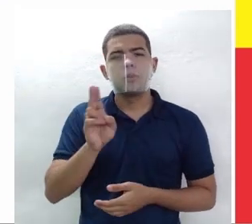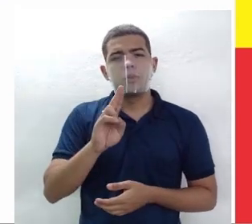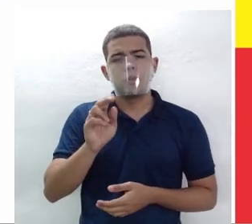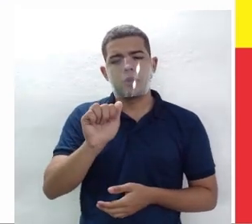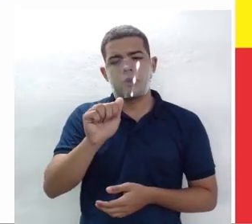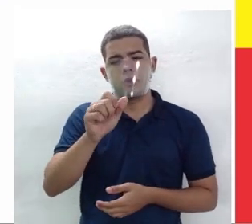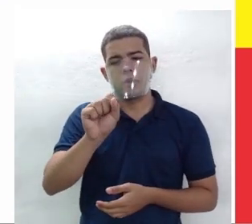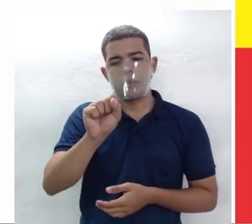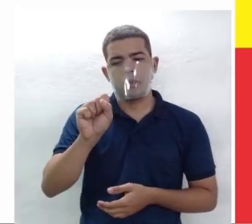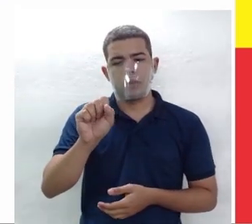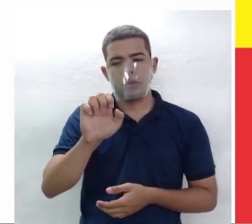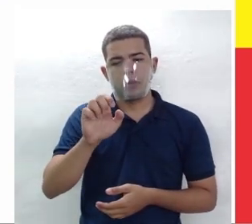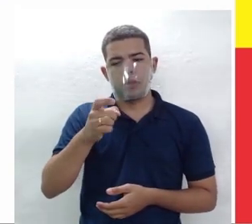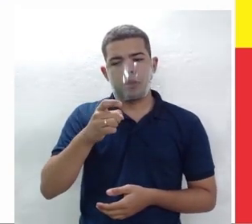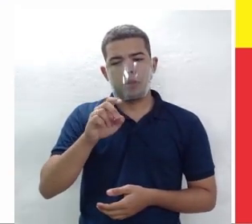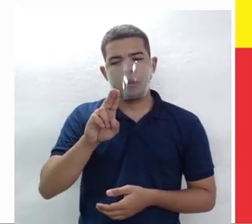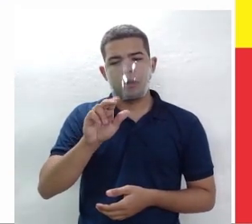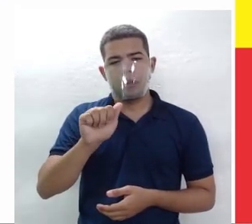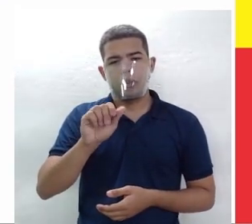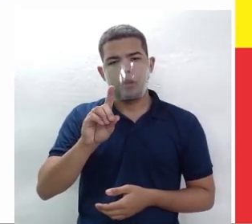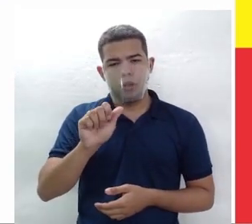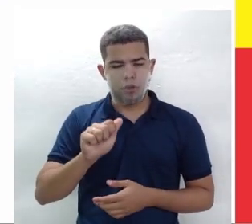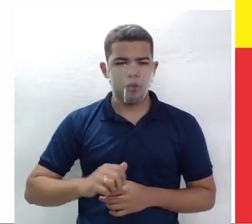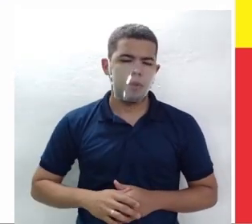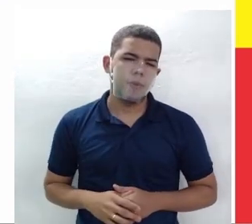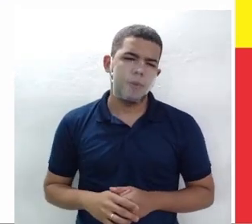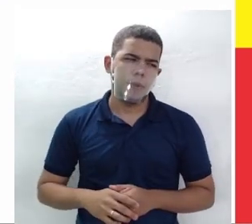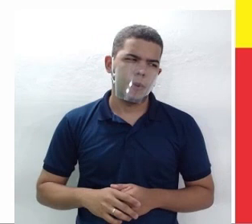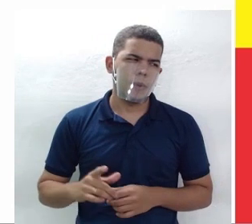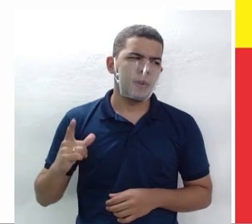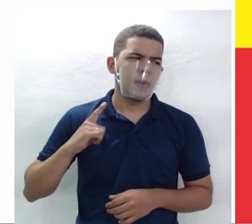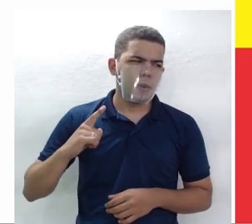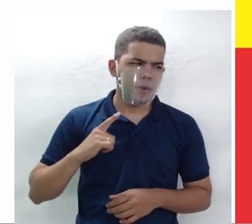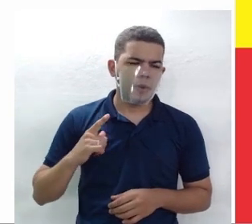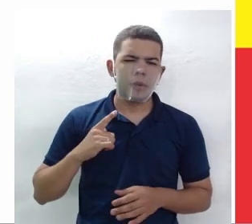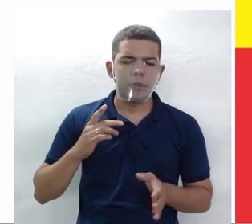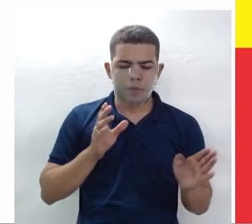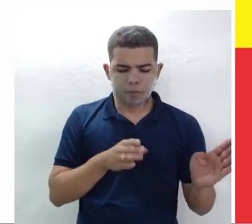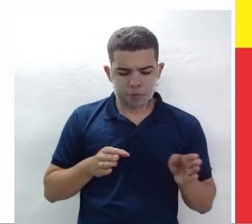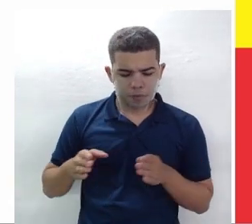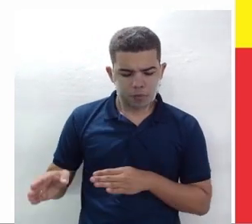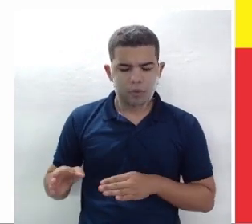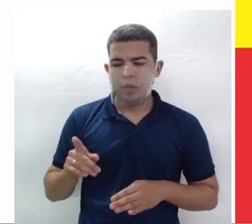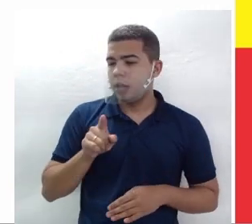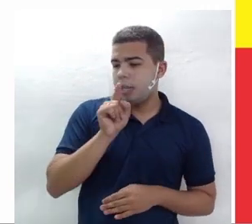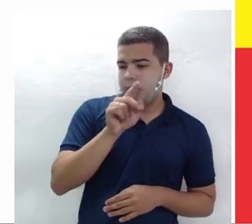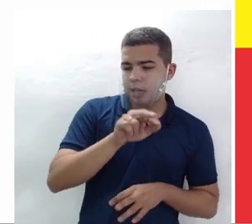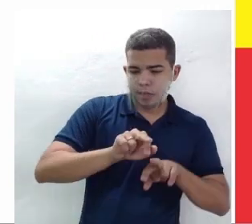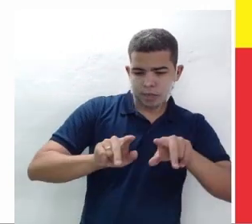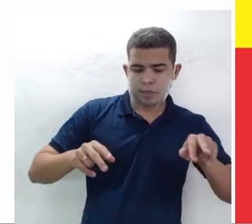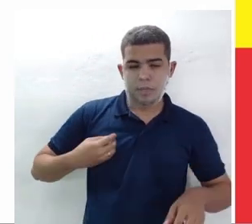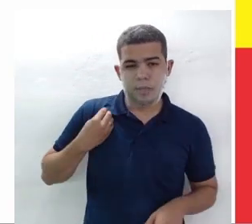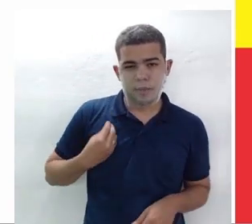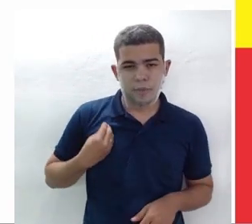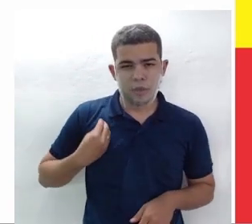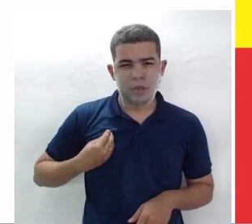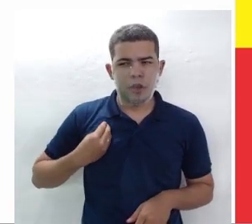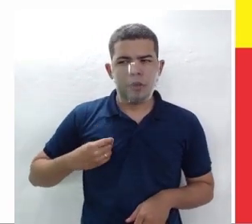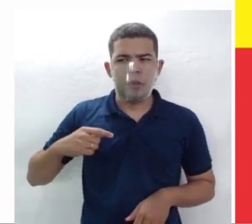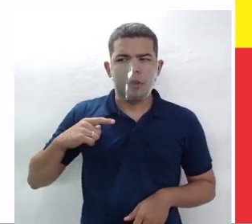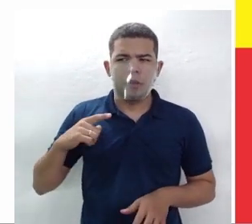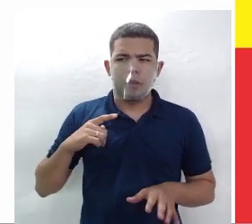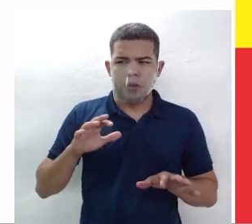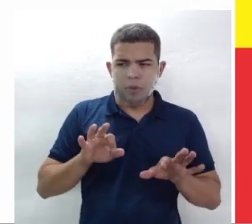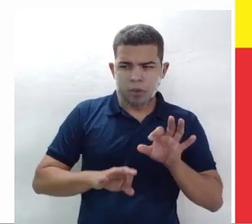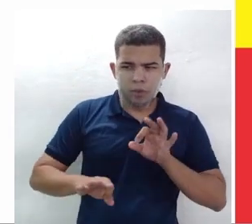assexuada. Então, se falando da organização dos seres vivos, a gente vai falar a organização